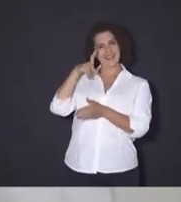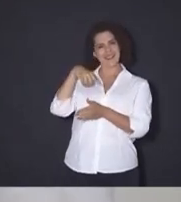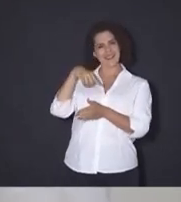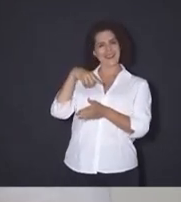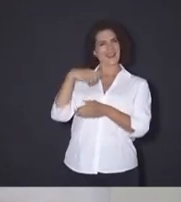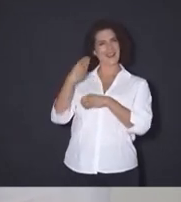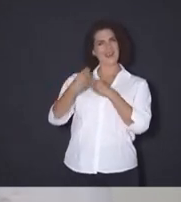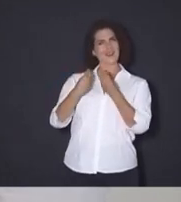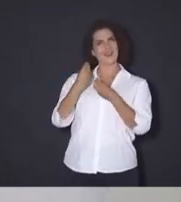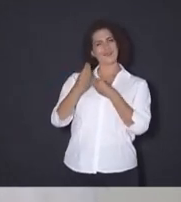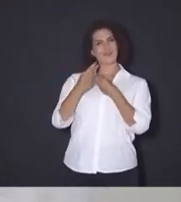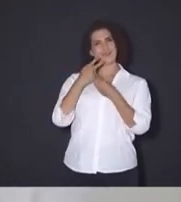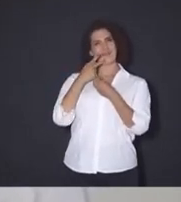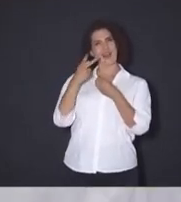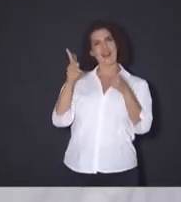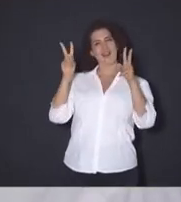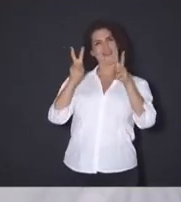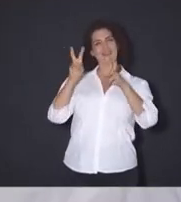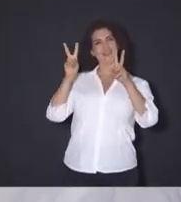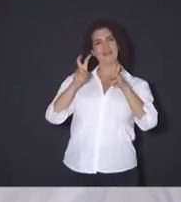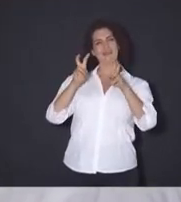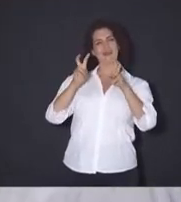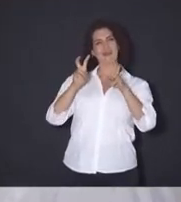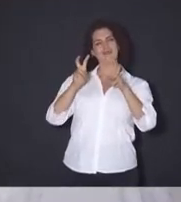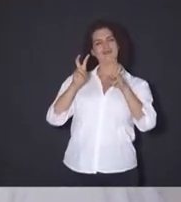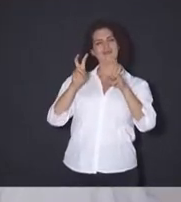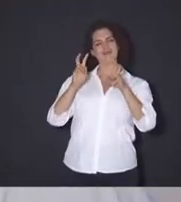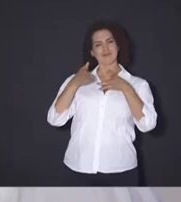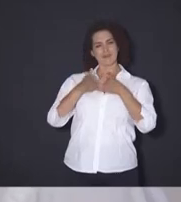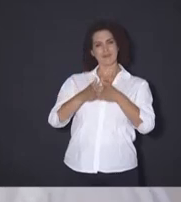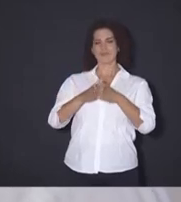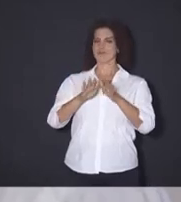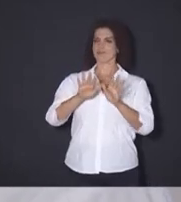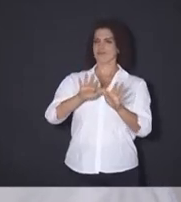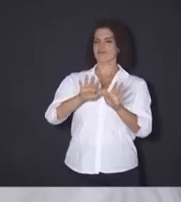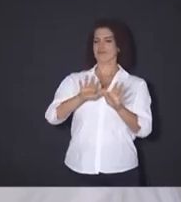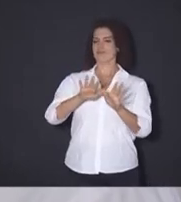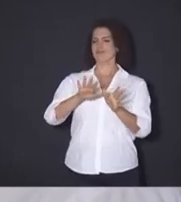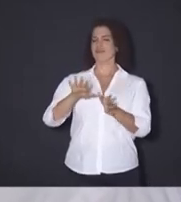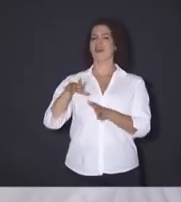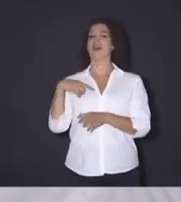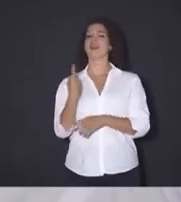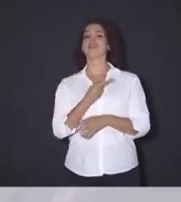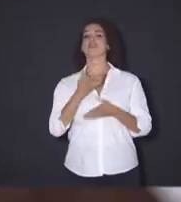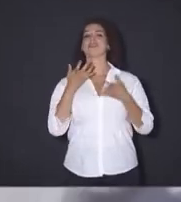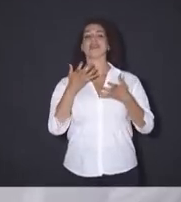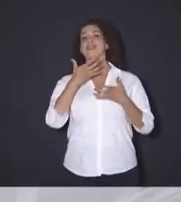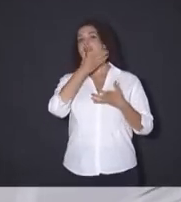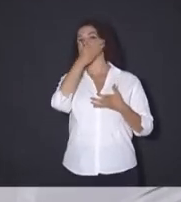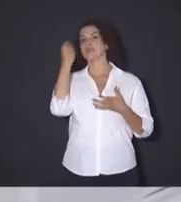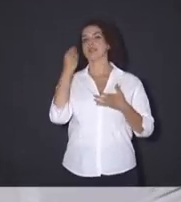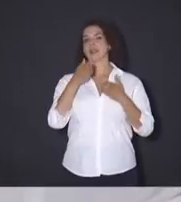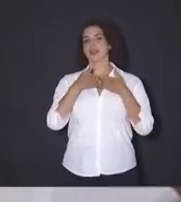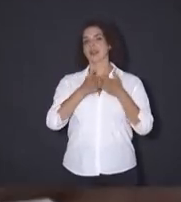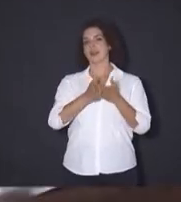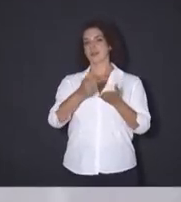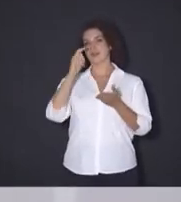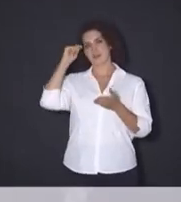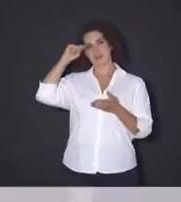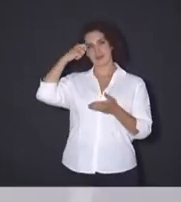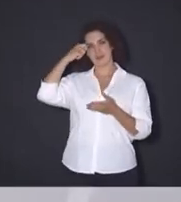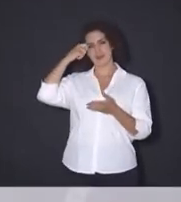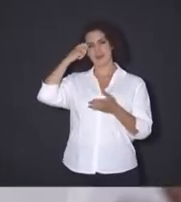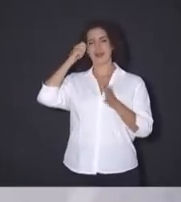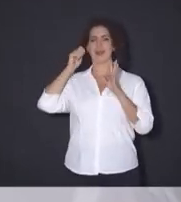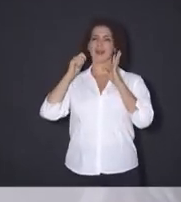ao vacinar os navios negreiros nós queremos esquecer na vida da igreja é lógico que do ponto de vista ele